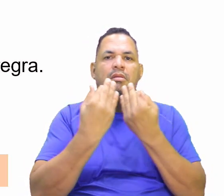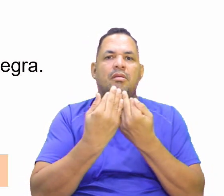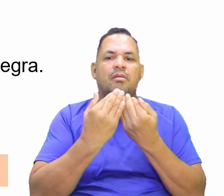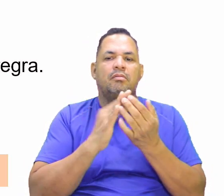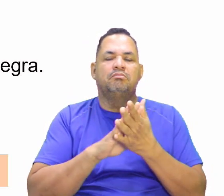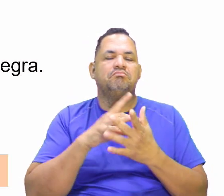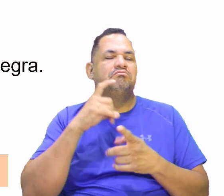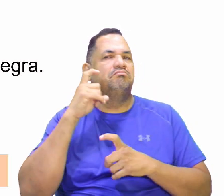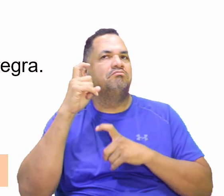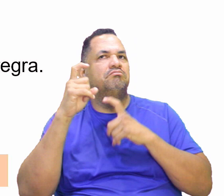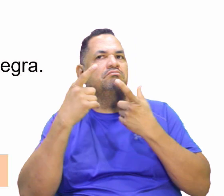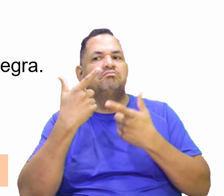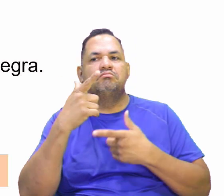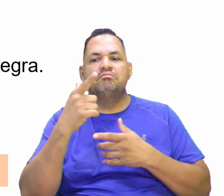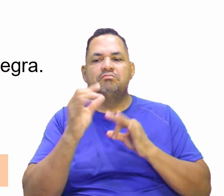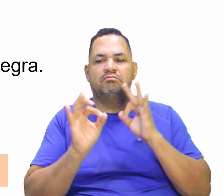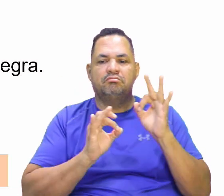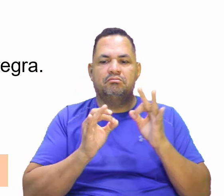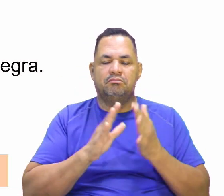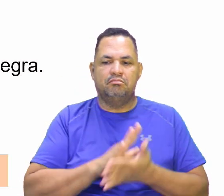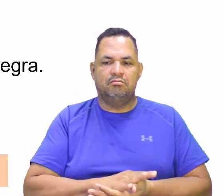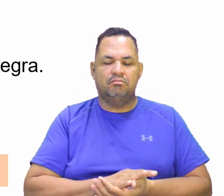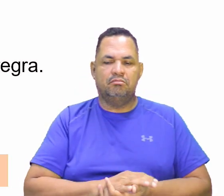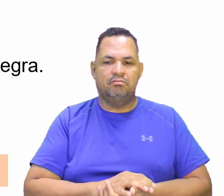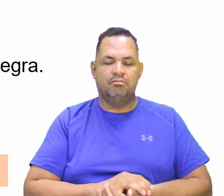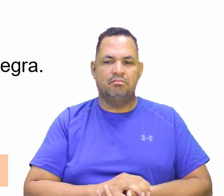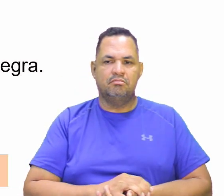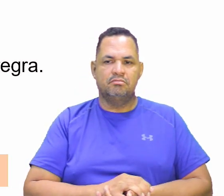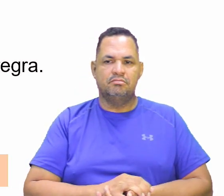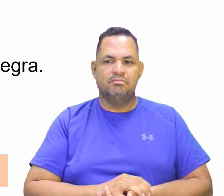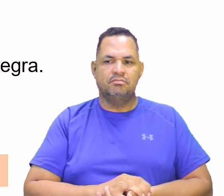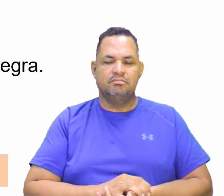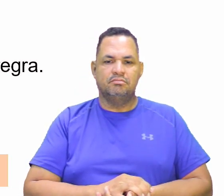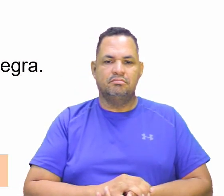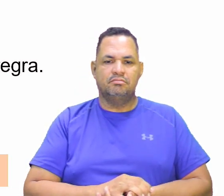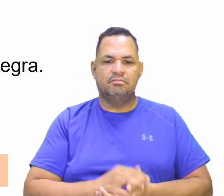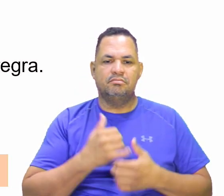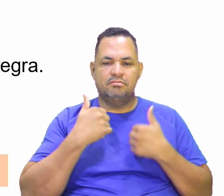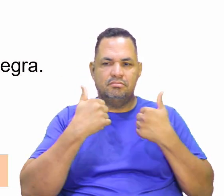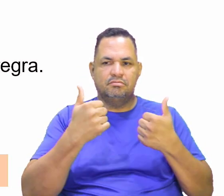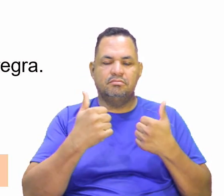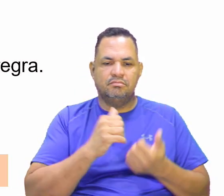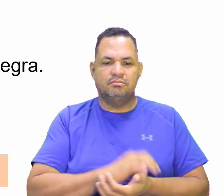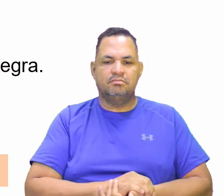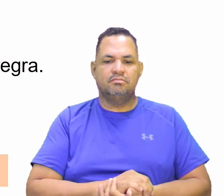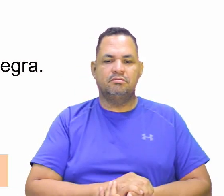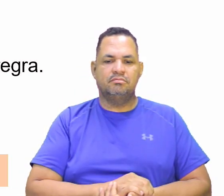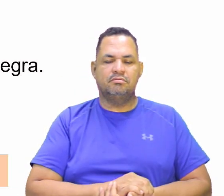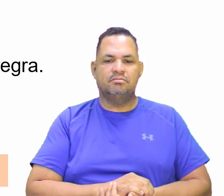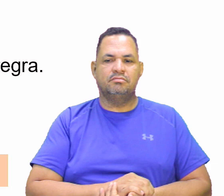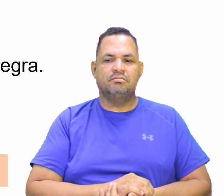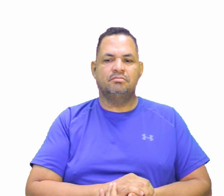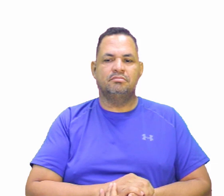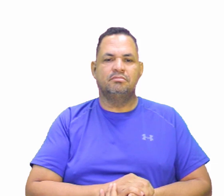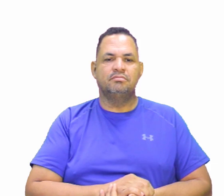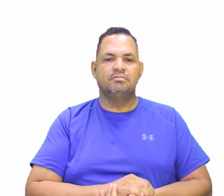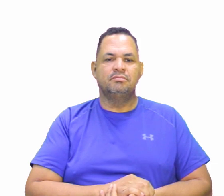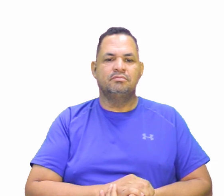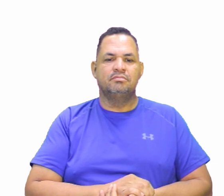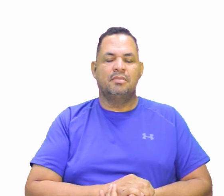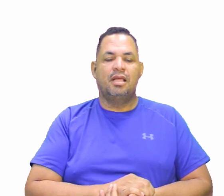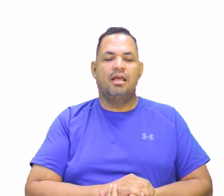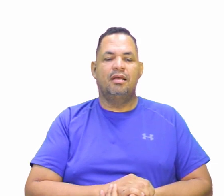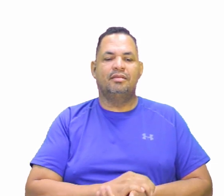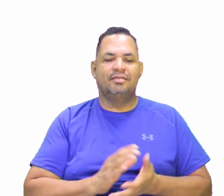é despreocupada na língua escrita quando se deseja reproduzir a fala do personagem, beleza? Vamos para o relaxamento?